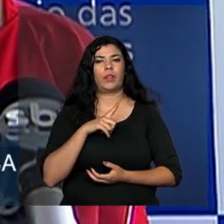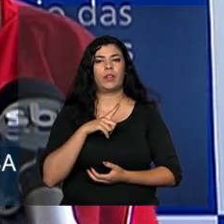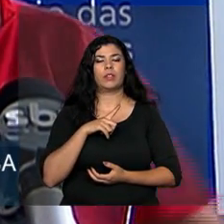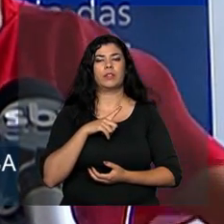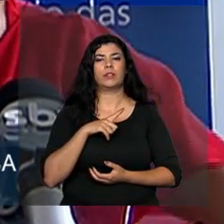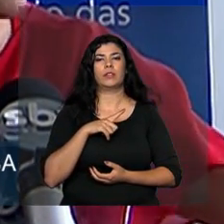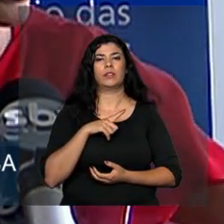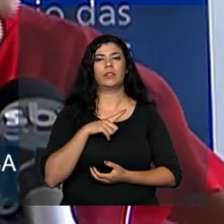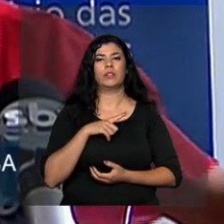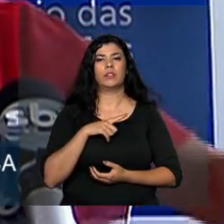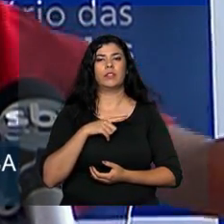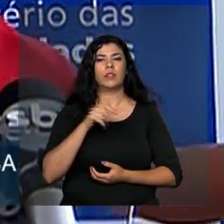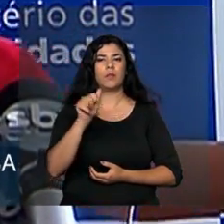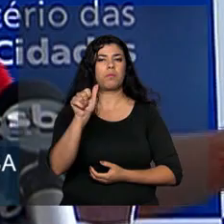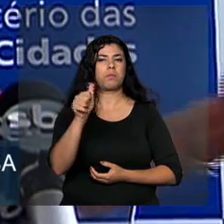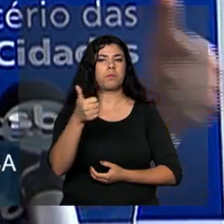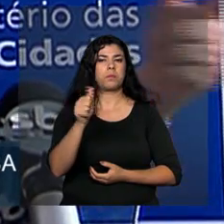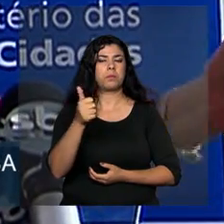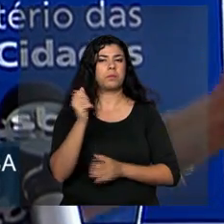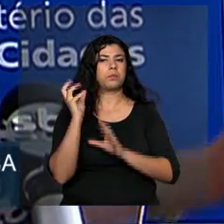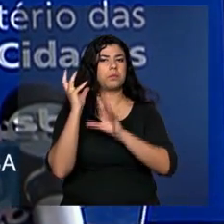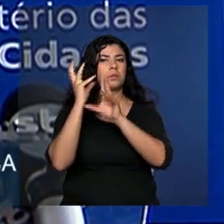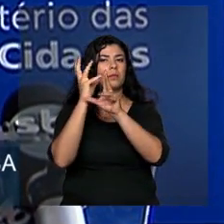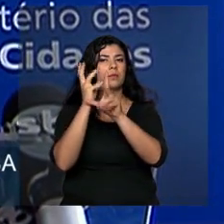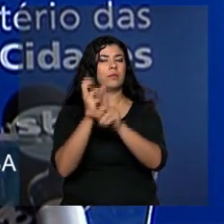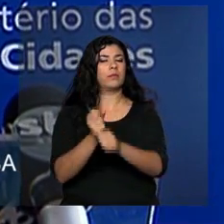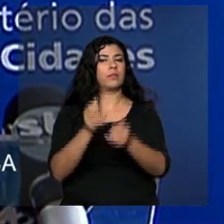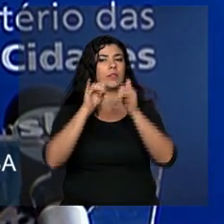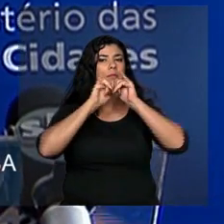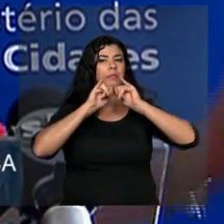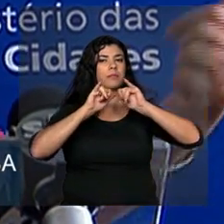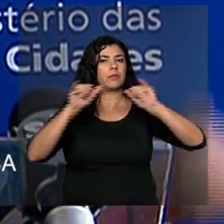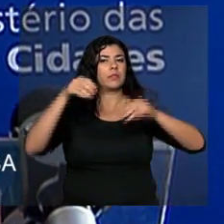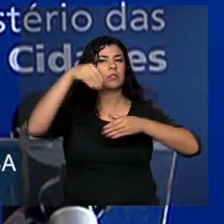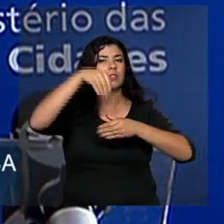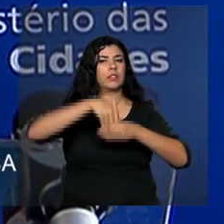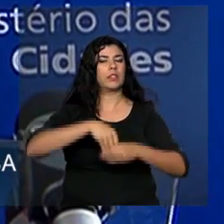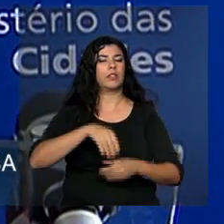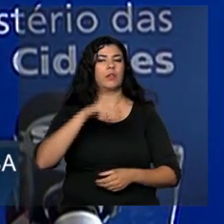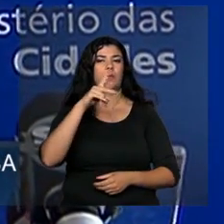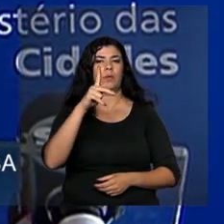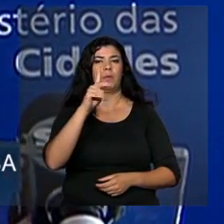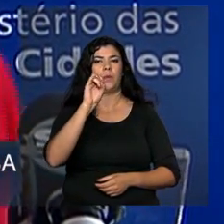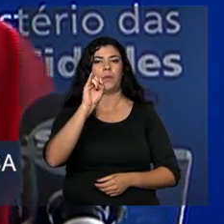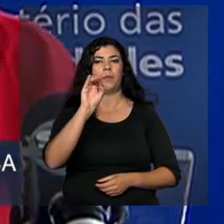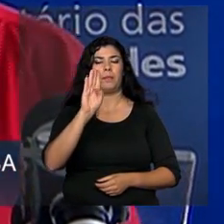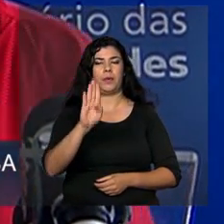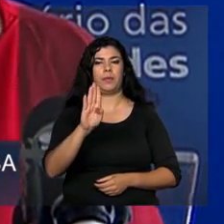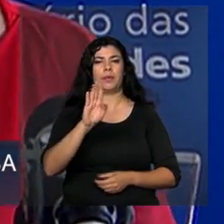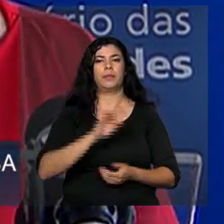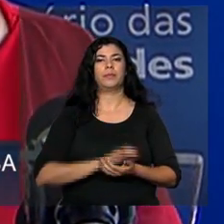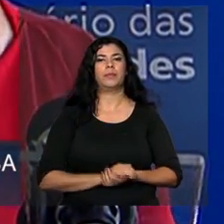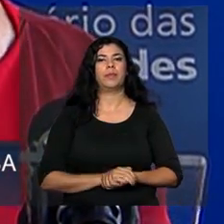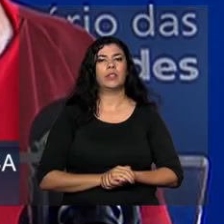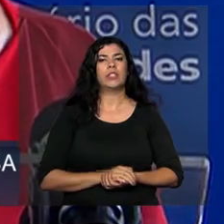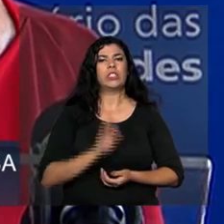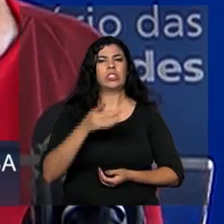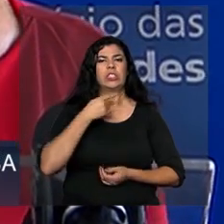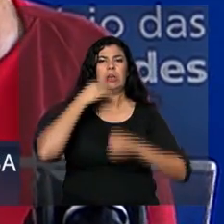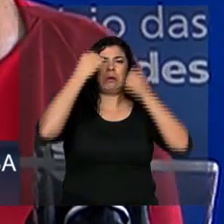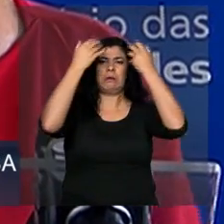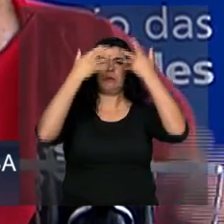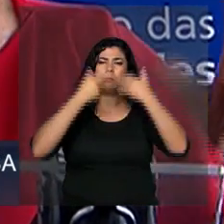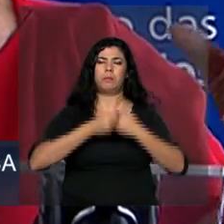com a revisão, foi revisto os dados do PIB, né? Do Produto Interno Bruto. Então, falaram, não, o